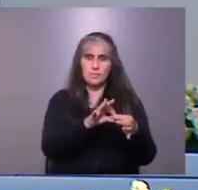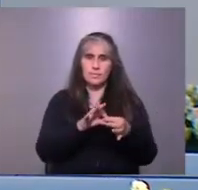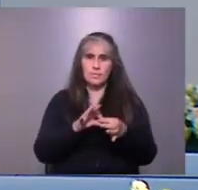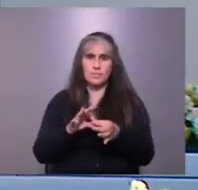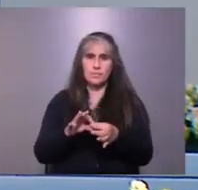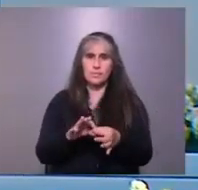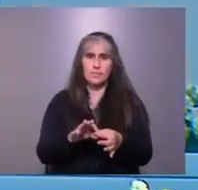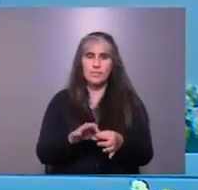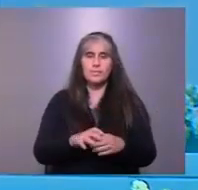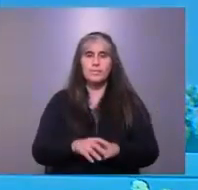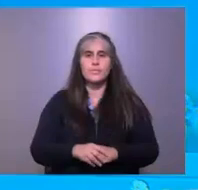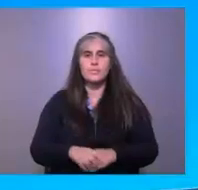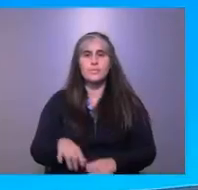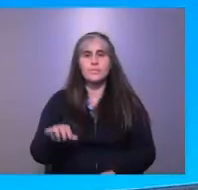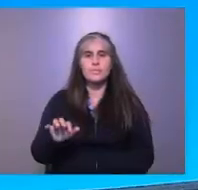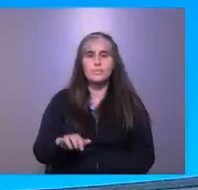voz.